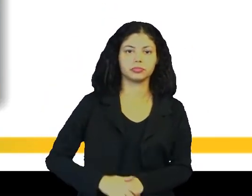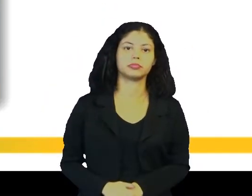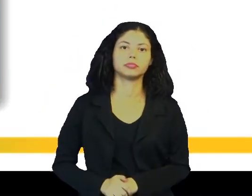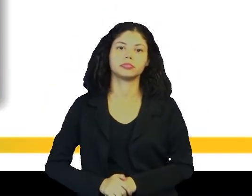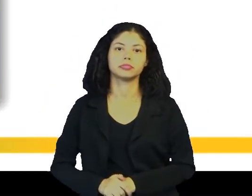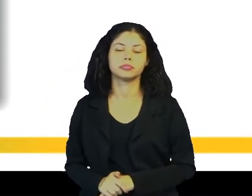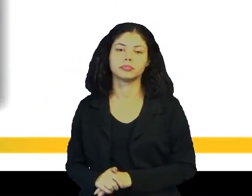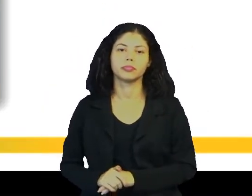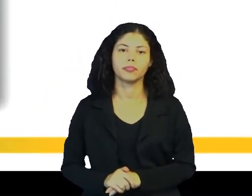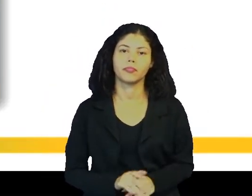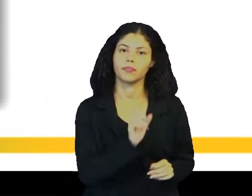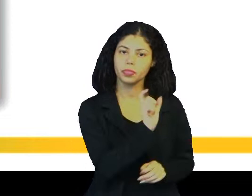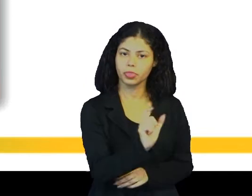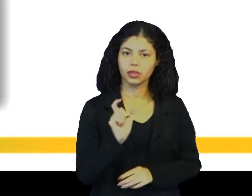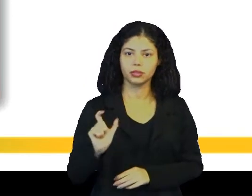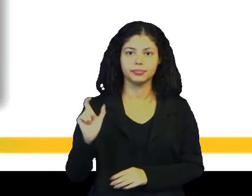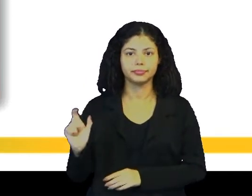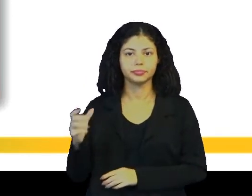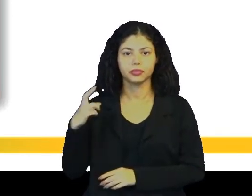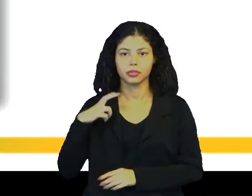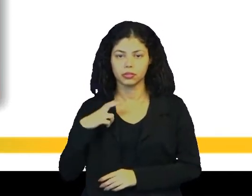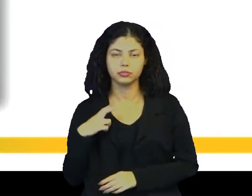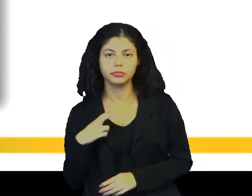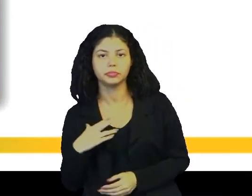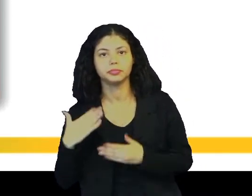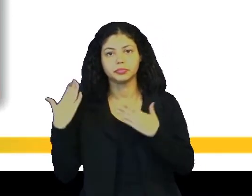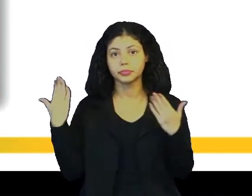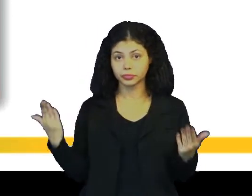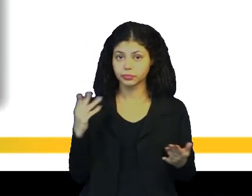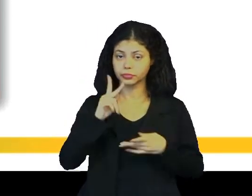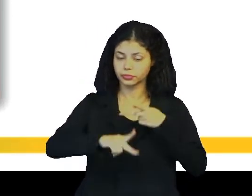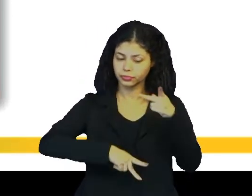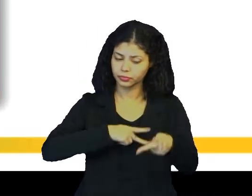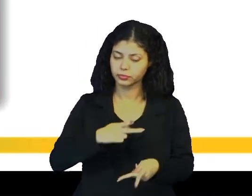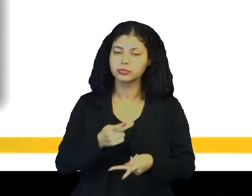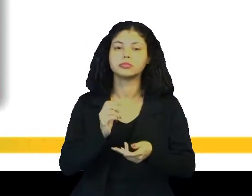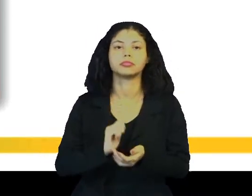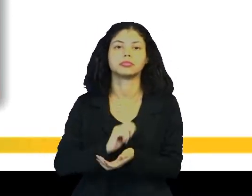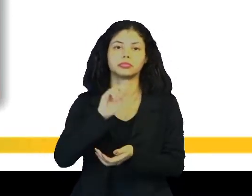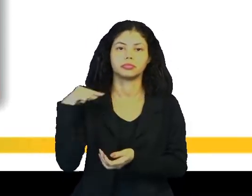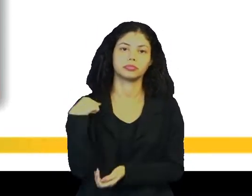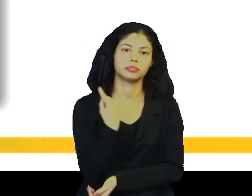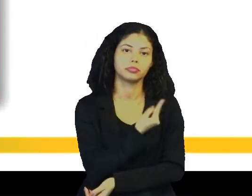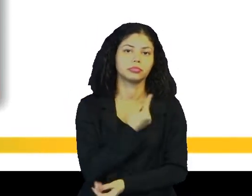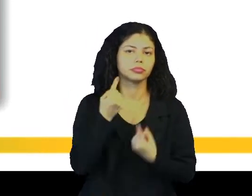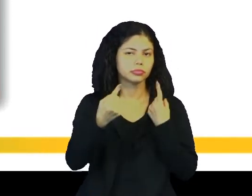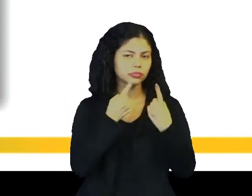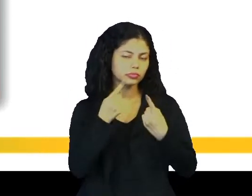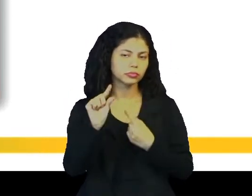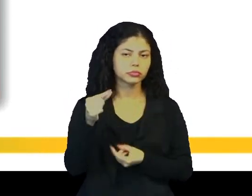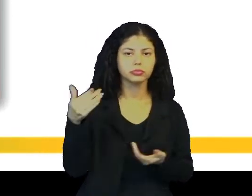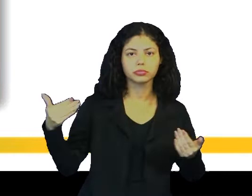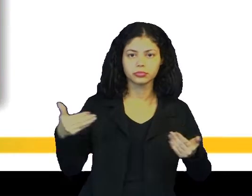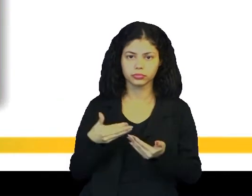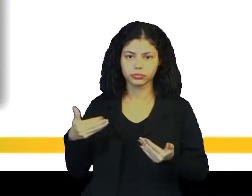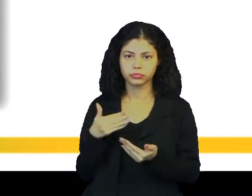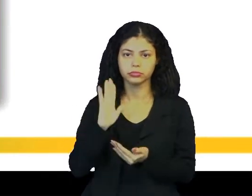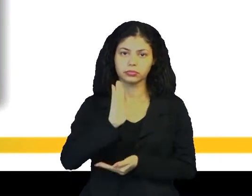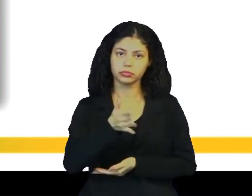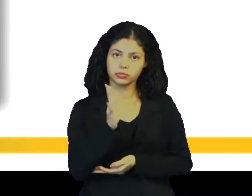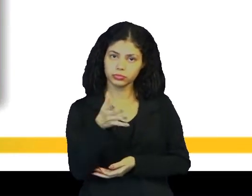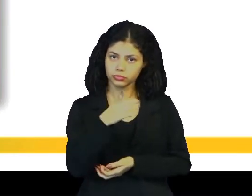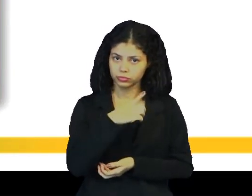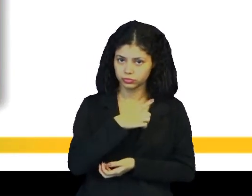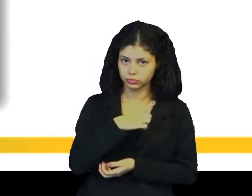é sobre as particularidades da arte dessas civilizações que nós vamos discutir um pouquinho hoje. Então, nós já